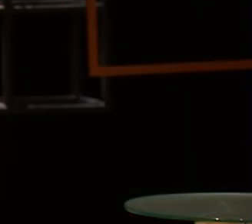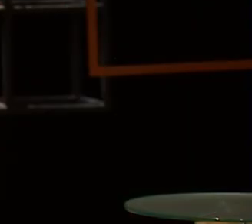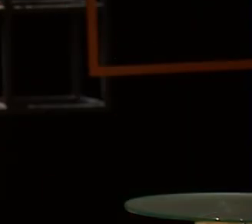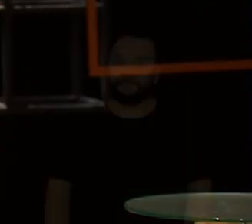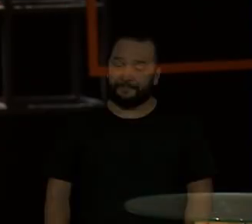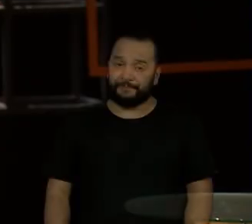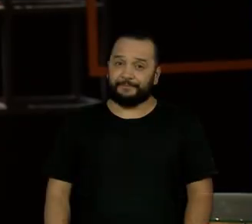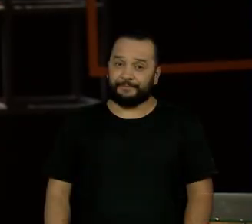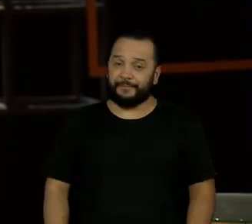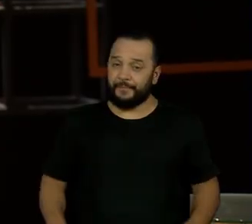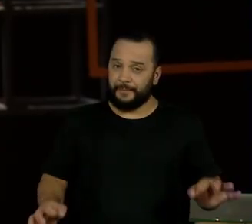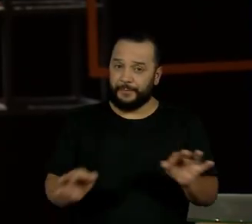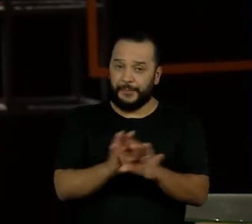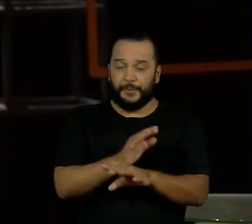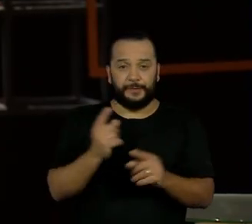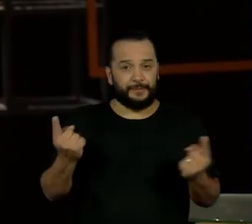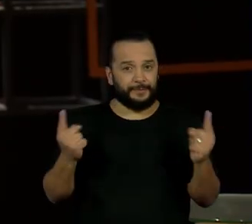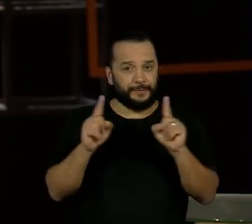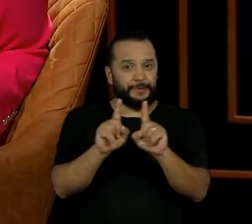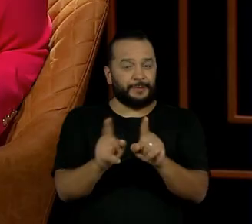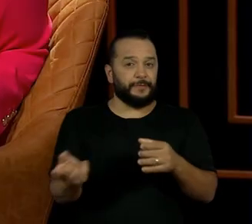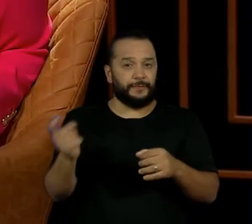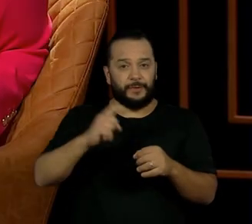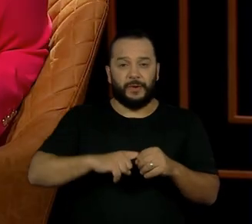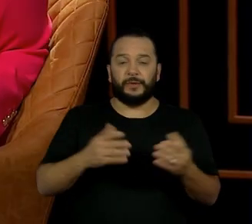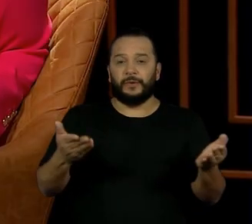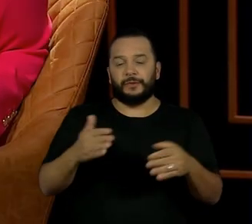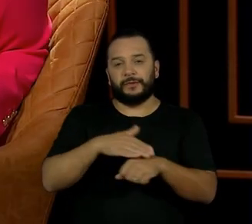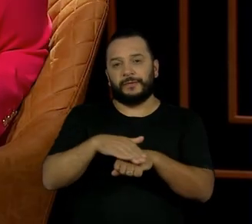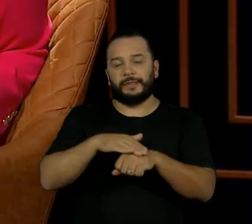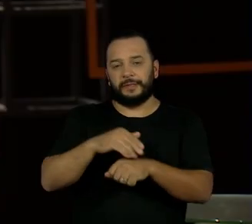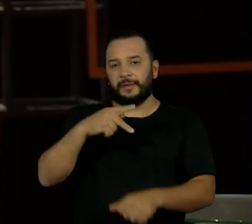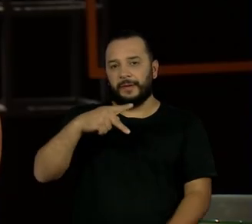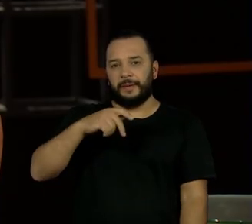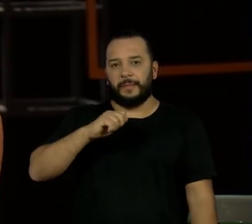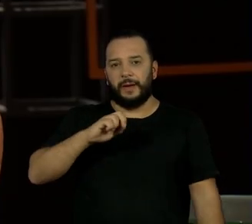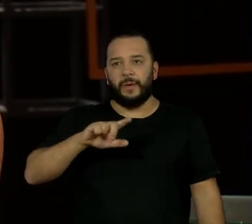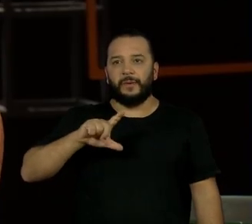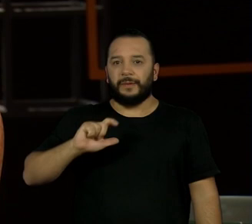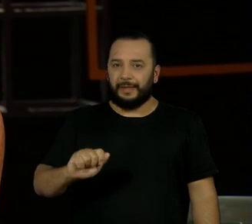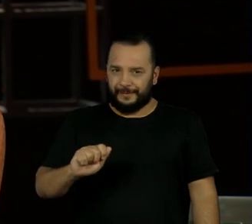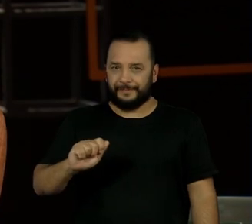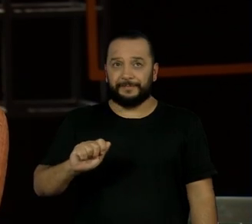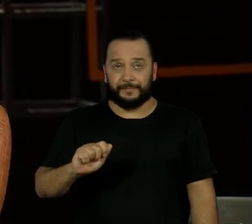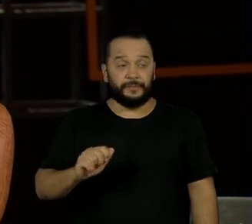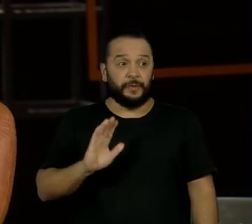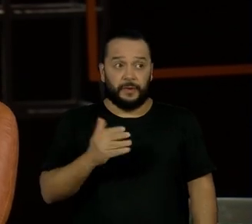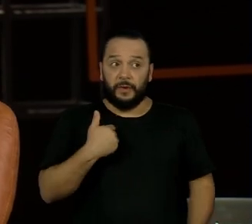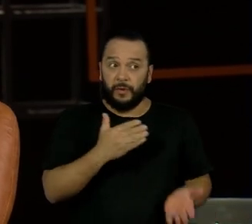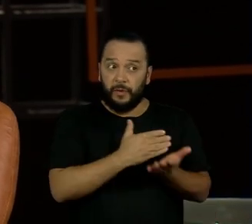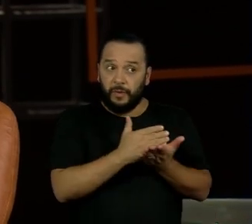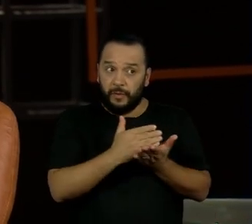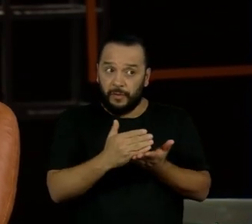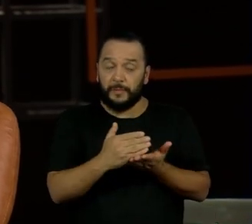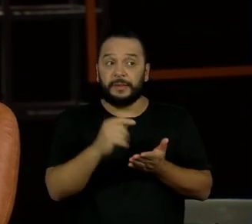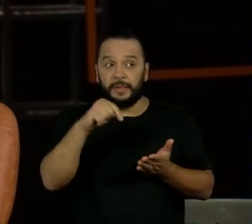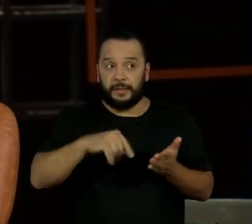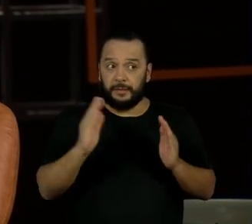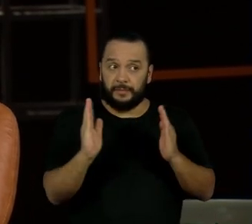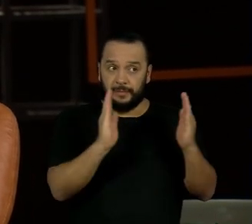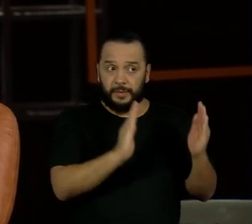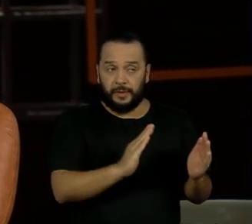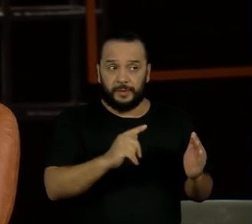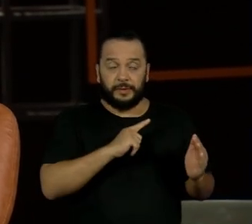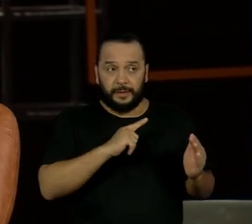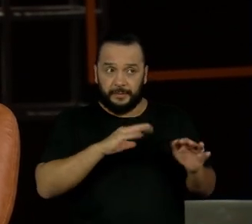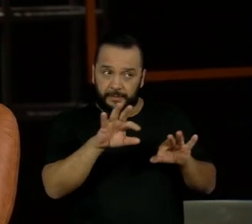pronto o Persona está de volta hoje estamos conversando com a Paula Lima Paula a gente já vai abrir esse bloco com um quadro que a gente preparou